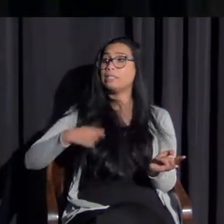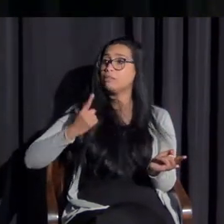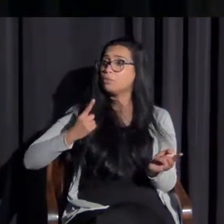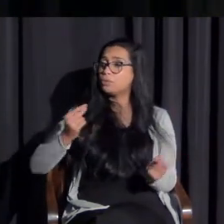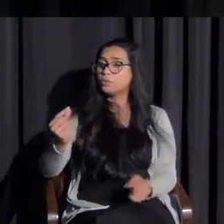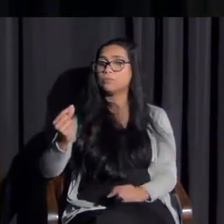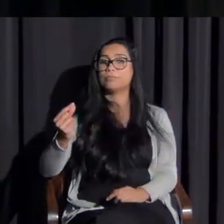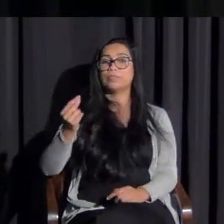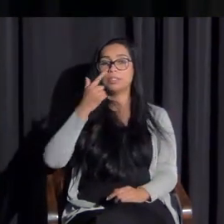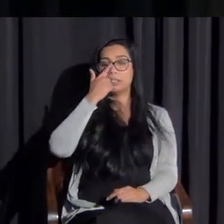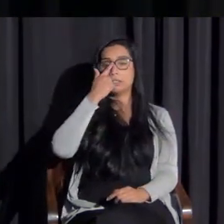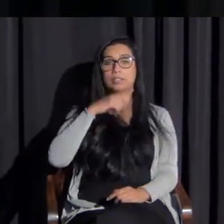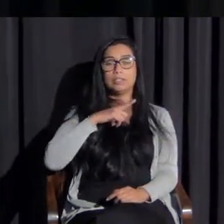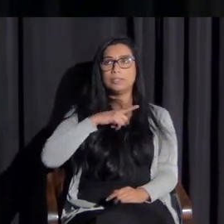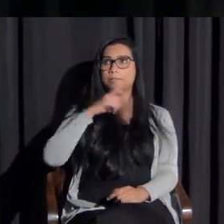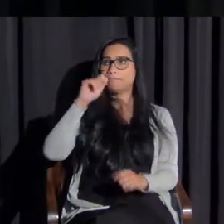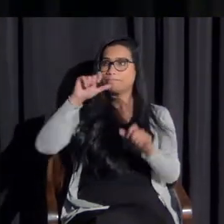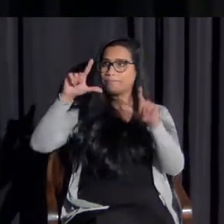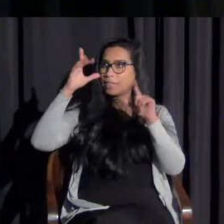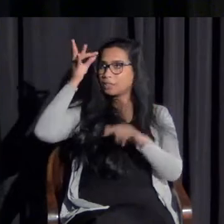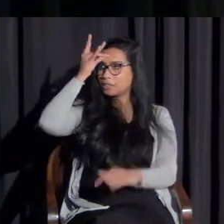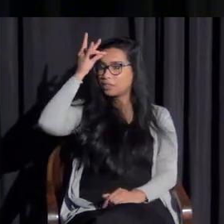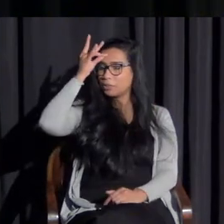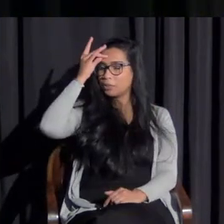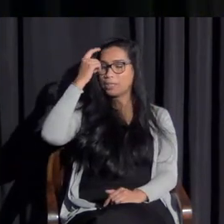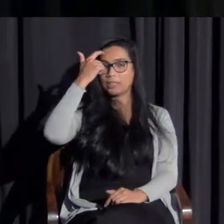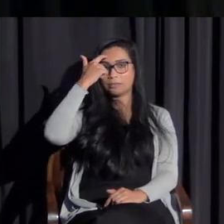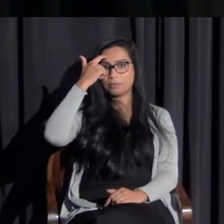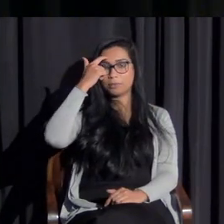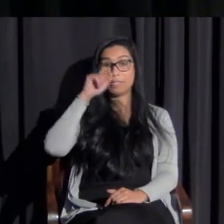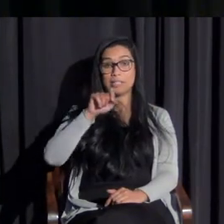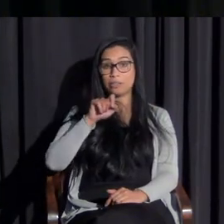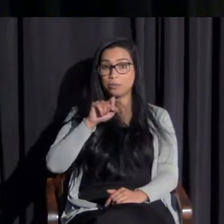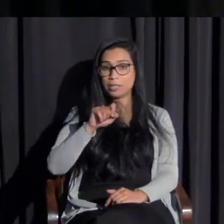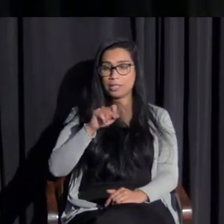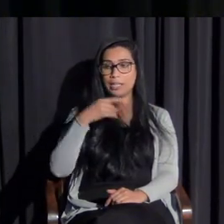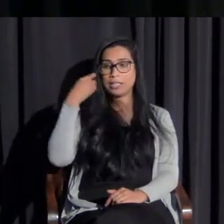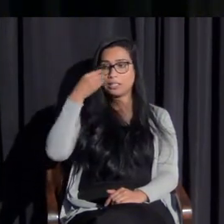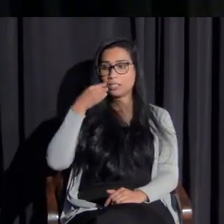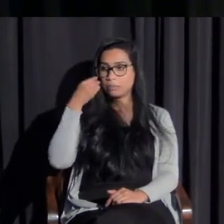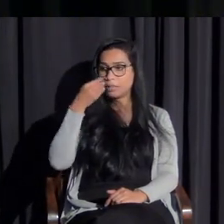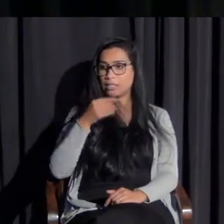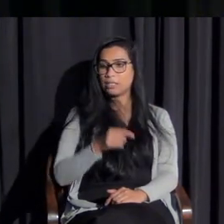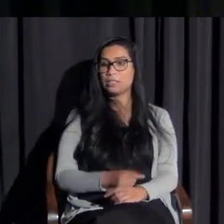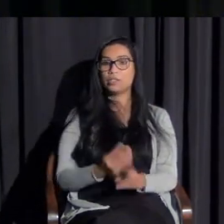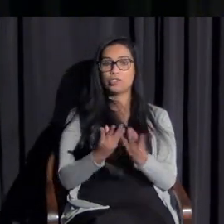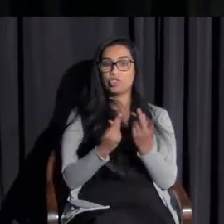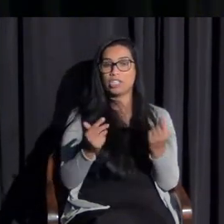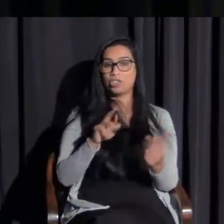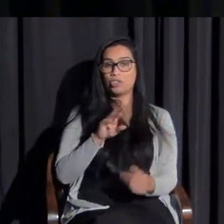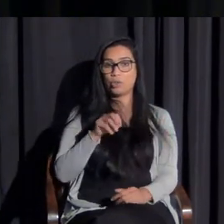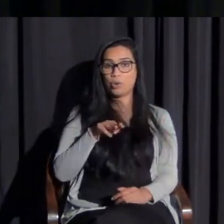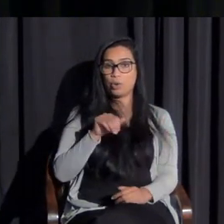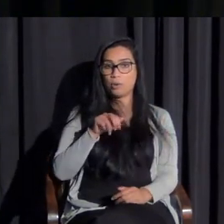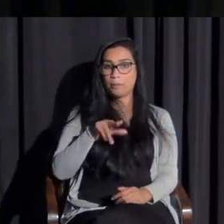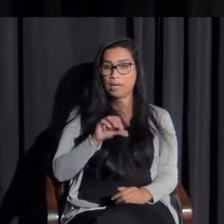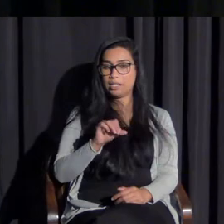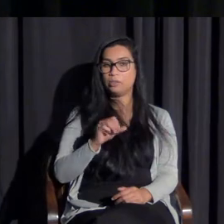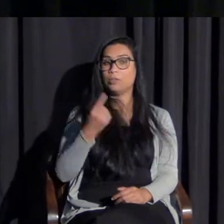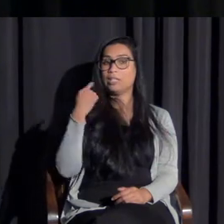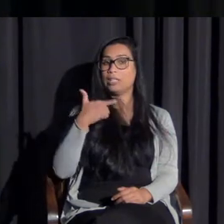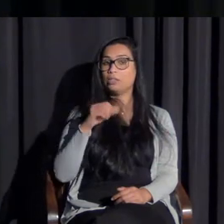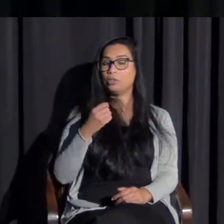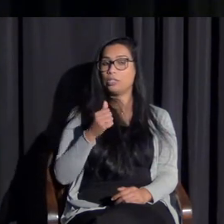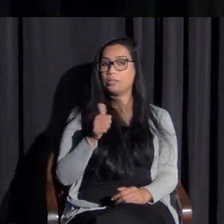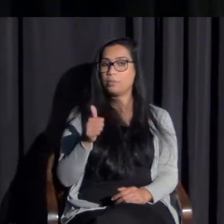que me latejou aqui no corpo foi a experiência no Jardim Romano, no ano 2011,